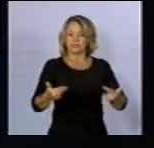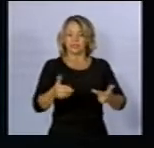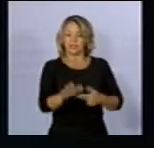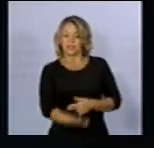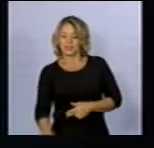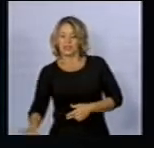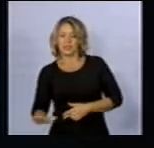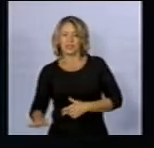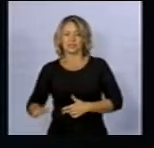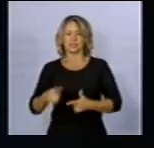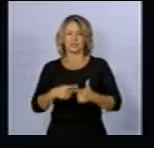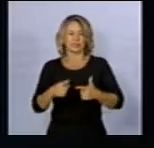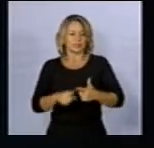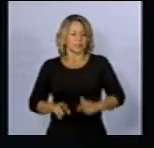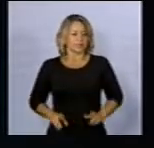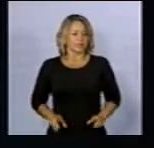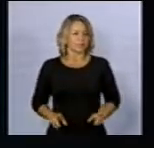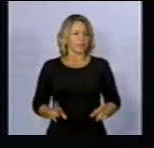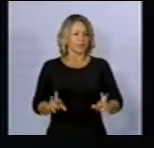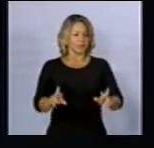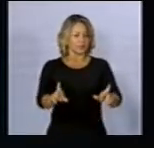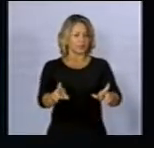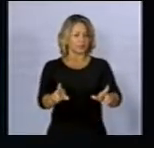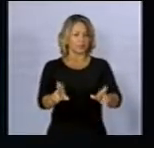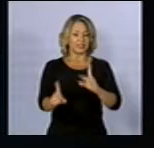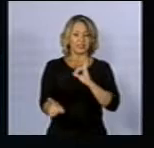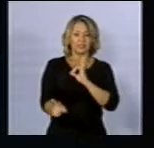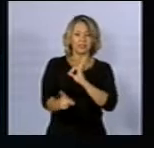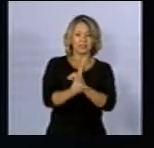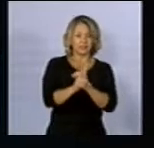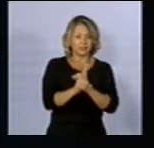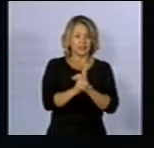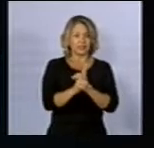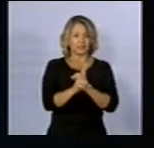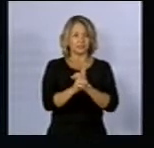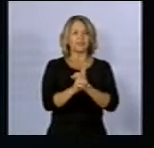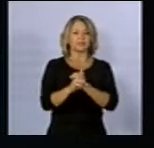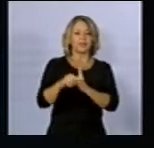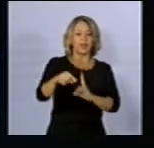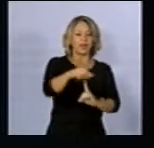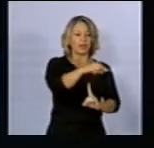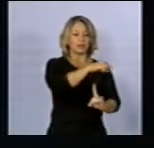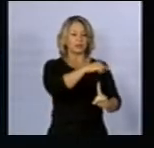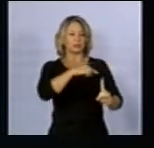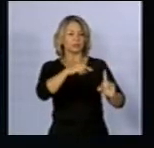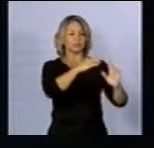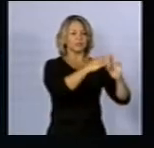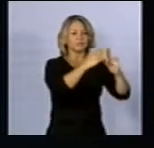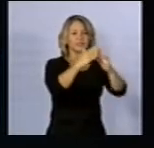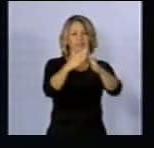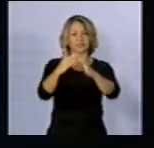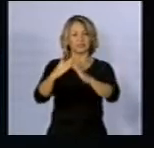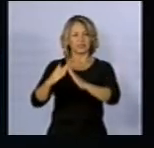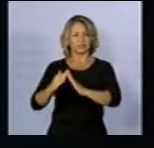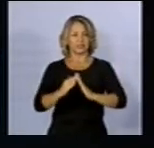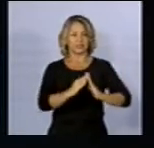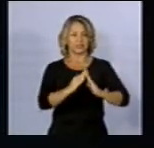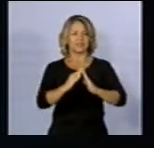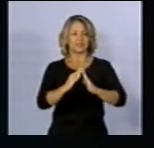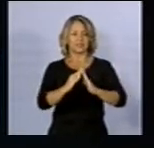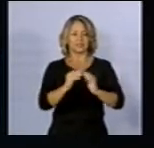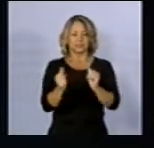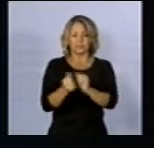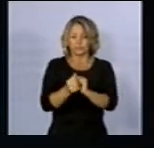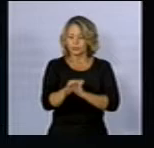que desenvolviam câncer e que encontraram ao redor dos domicílios dessas